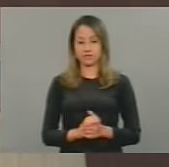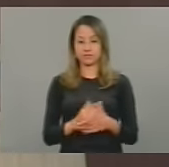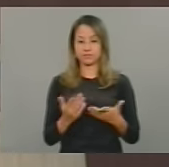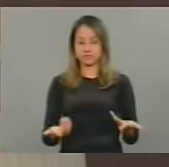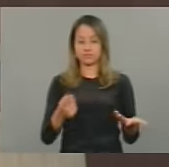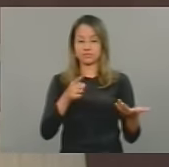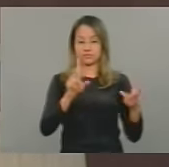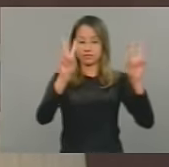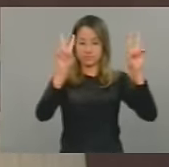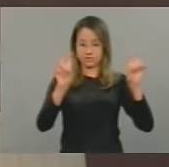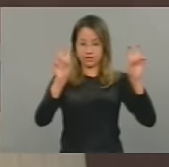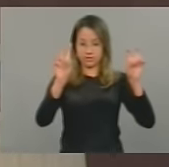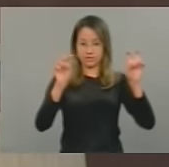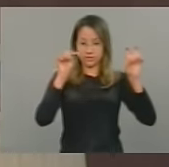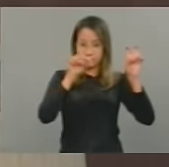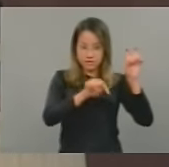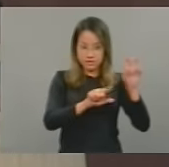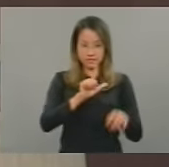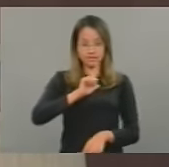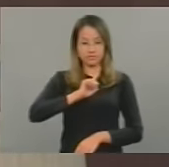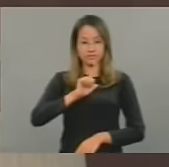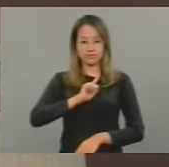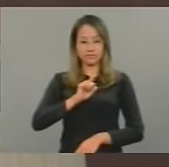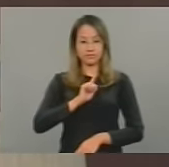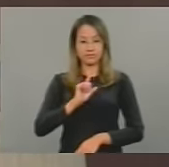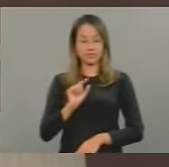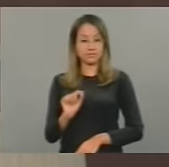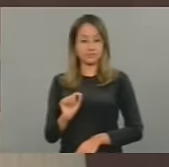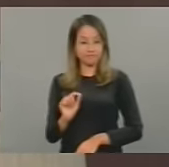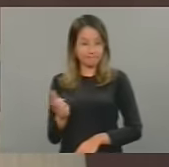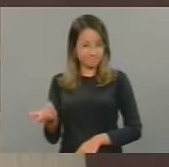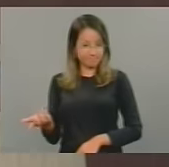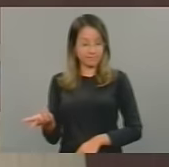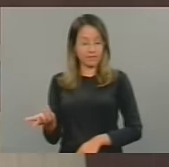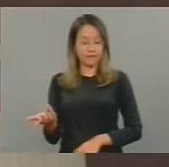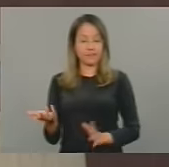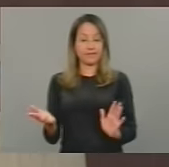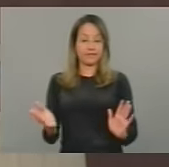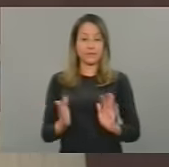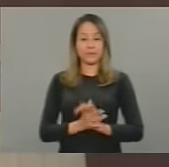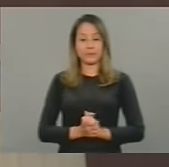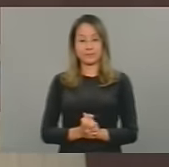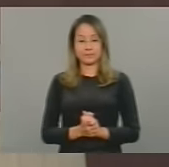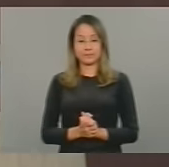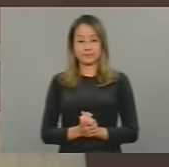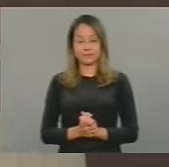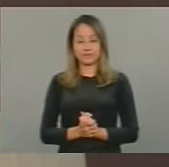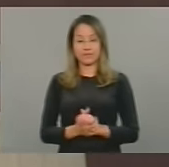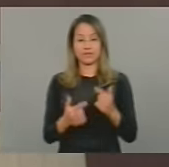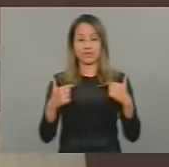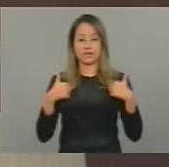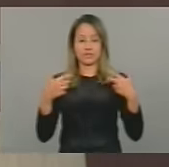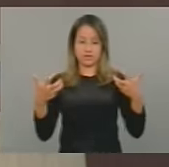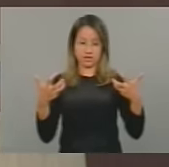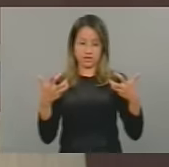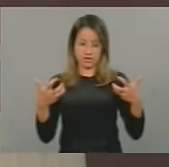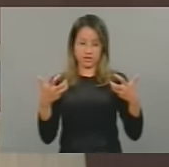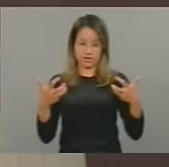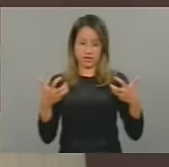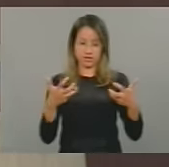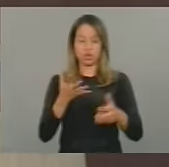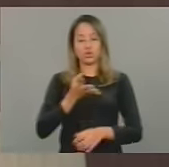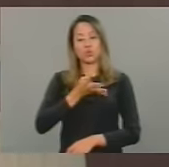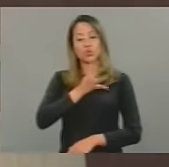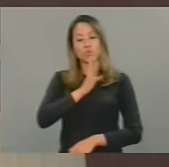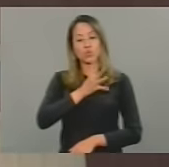que nos interessa a todos. Em razão disso, eu queria levar ao